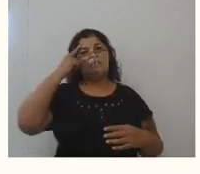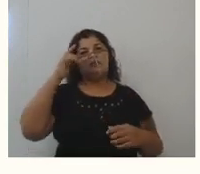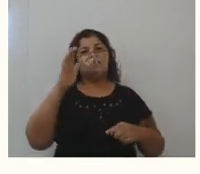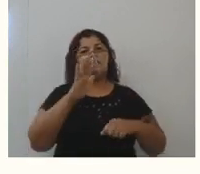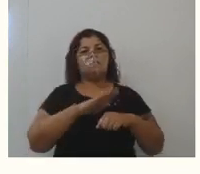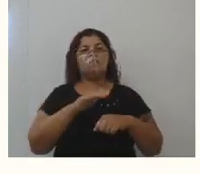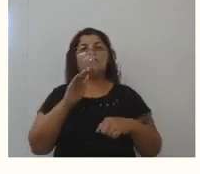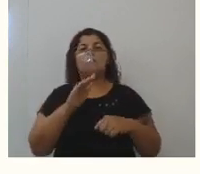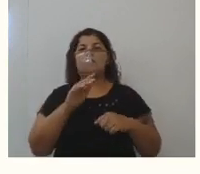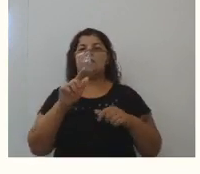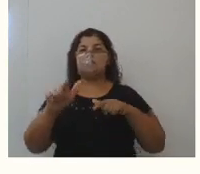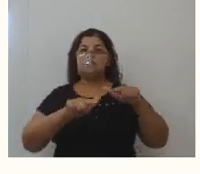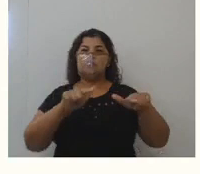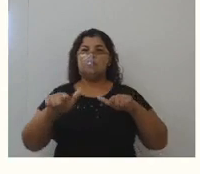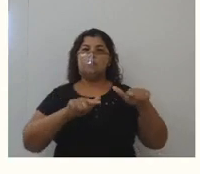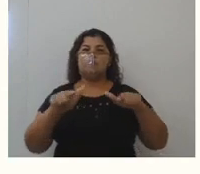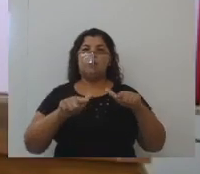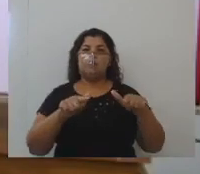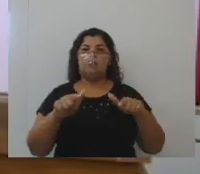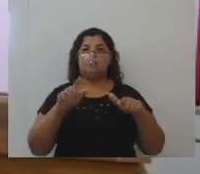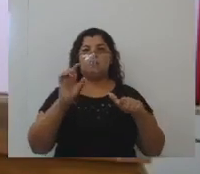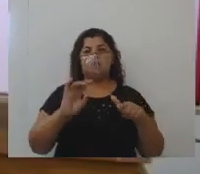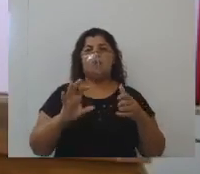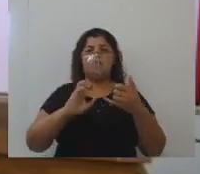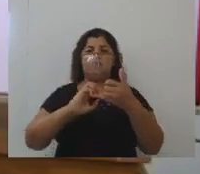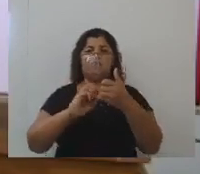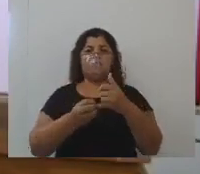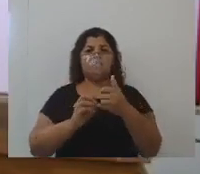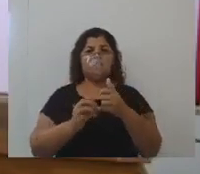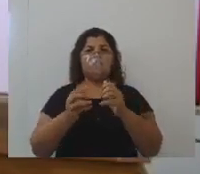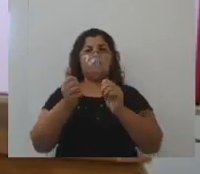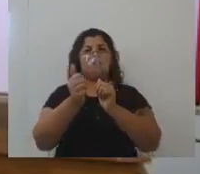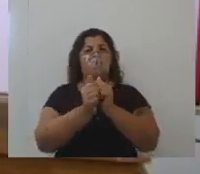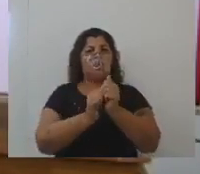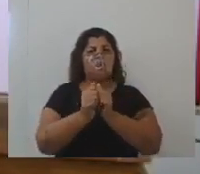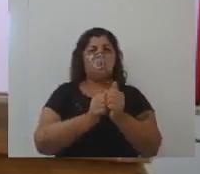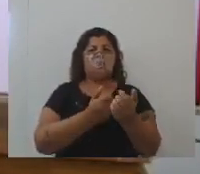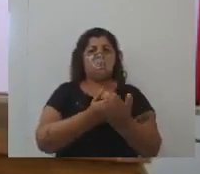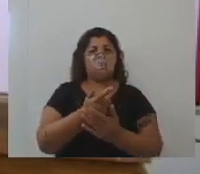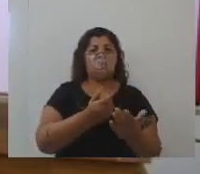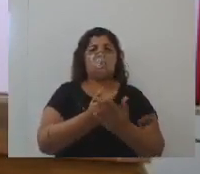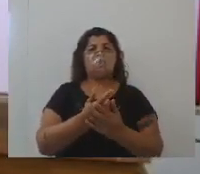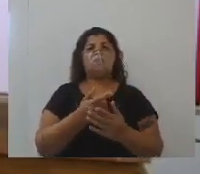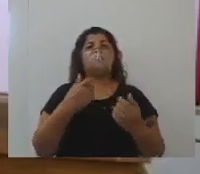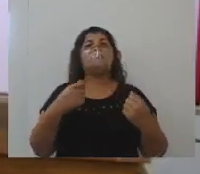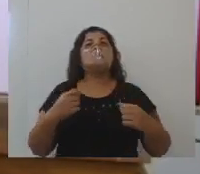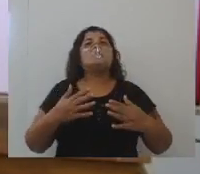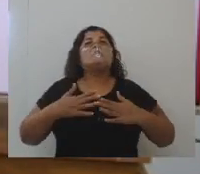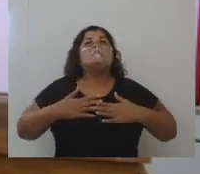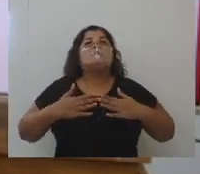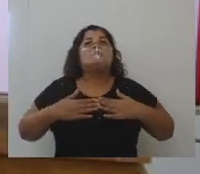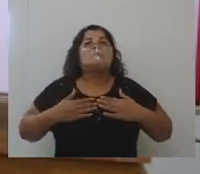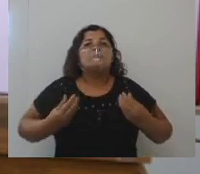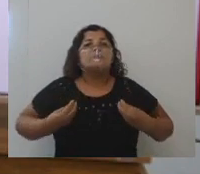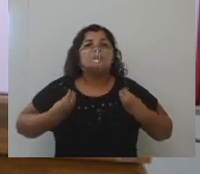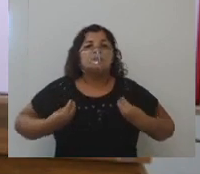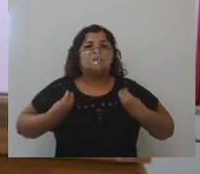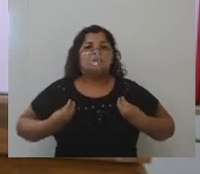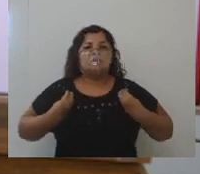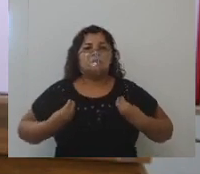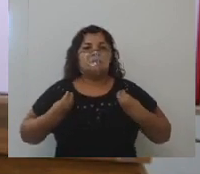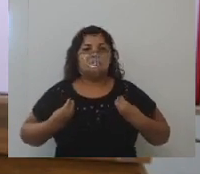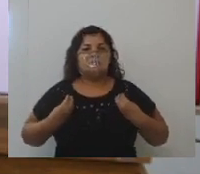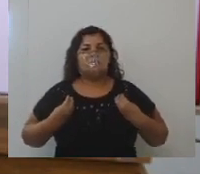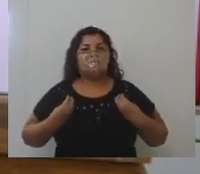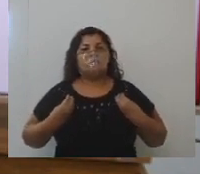de subsistência, não é mais feijão e arroz, certo? Eu estou falando sobre existência, sobre existir. E a